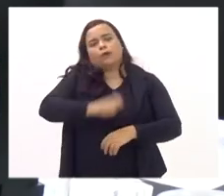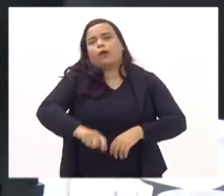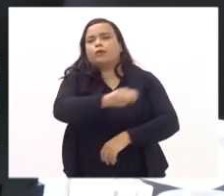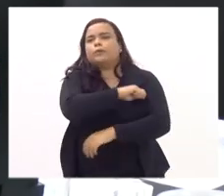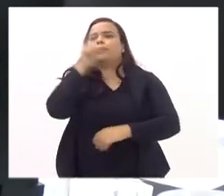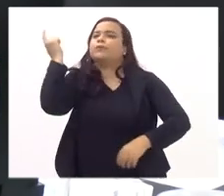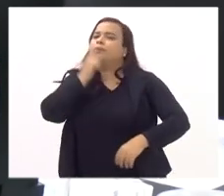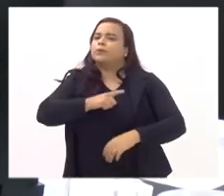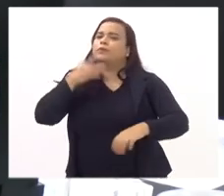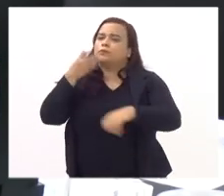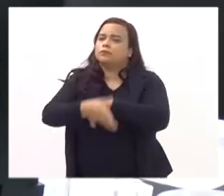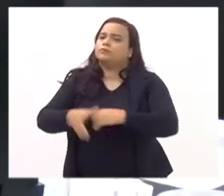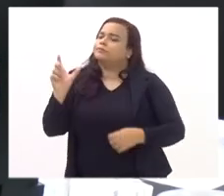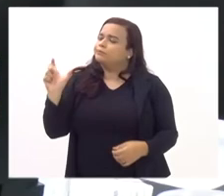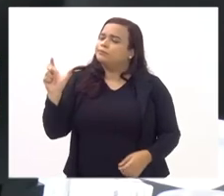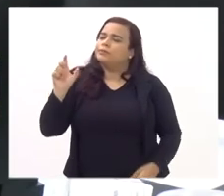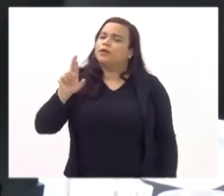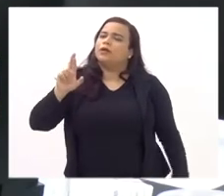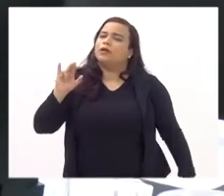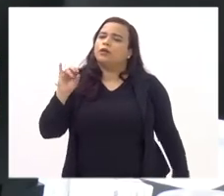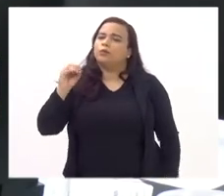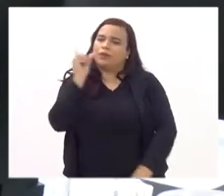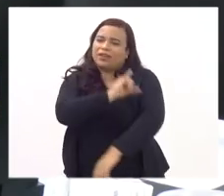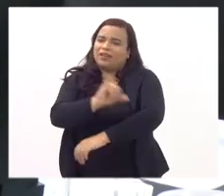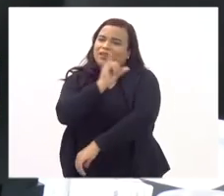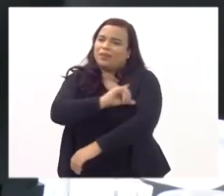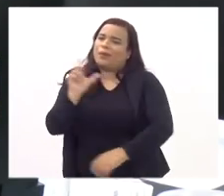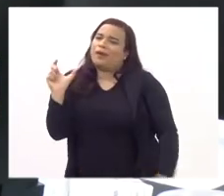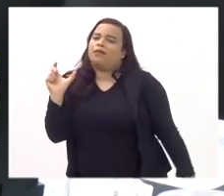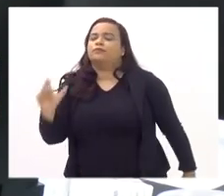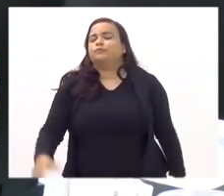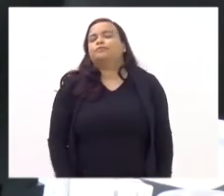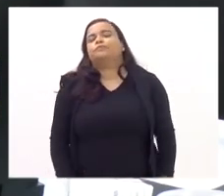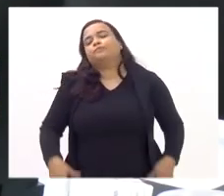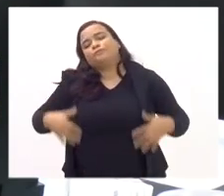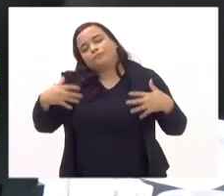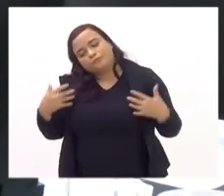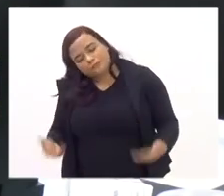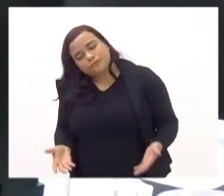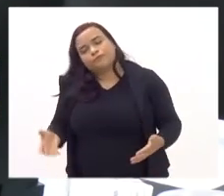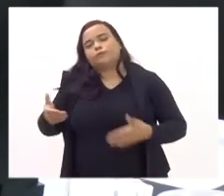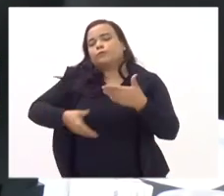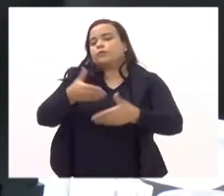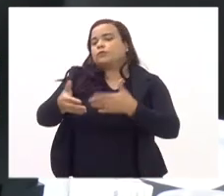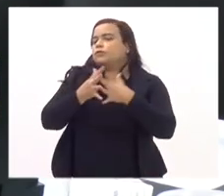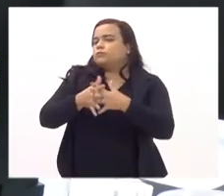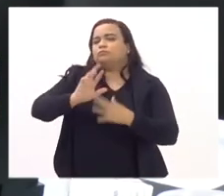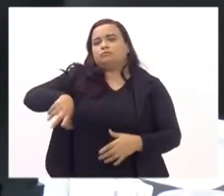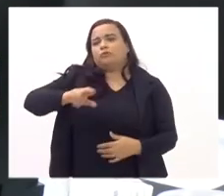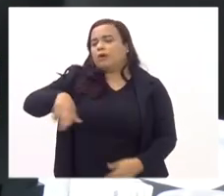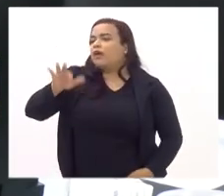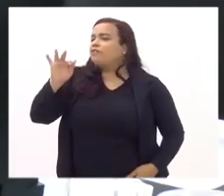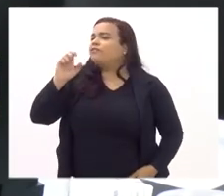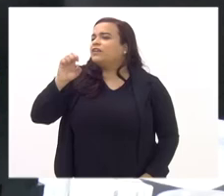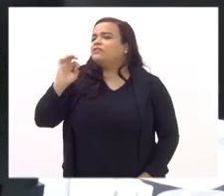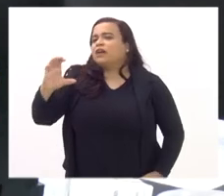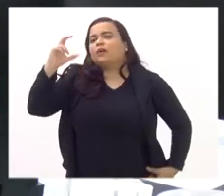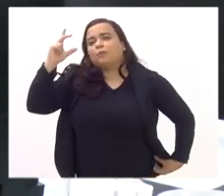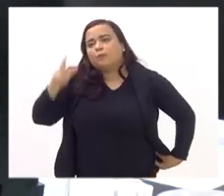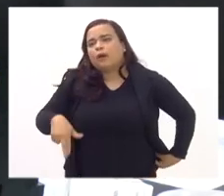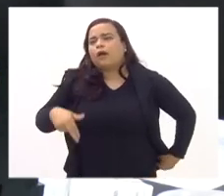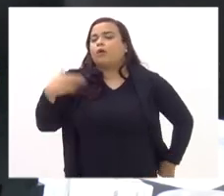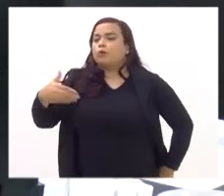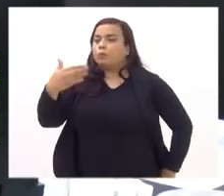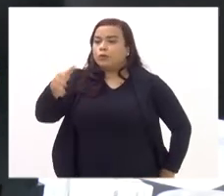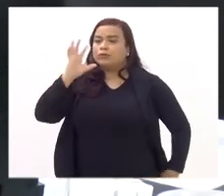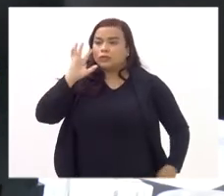dessa forma, acessar o RioCard. Então, isso não é um processo complexo, o mesmo vale para a FAETEC, que é uma instituição estadual. Então, o processo de